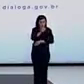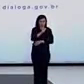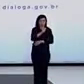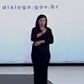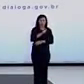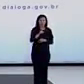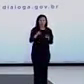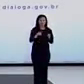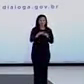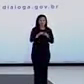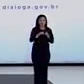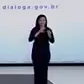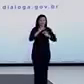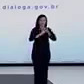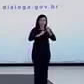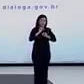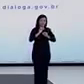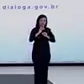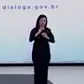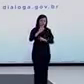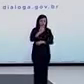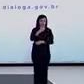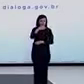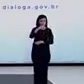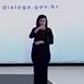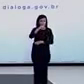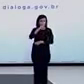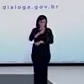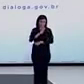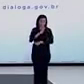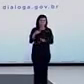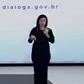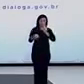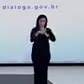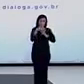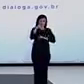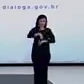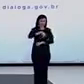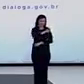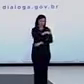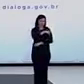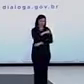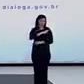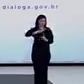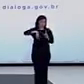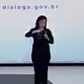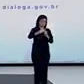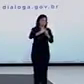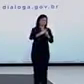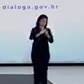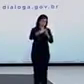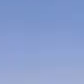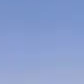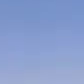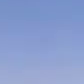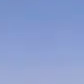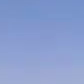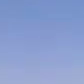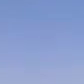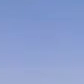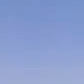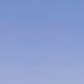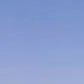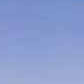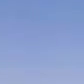desafio é dobrar o produto interno bruto do Piauí até 2022. Ao fazer isso,